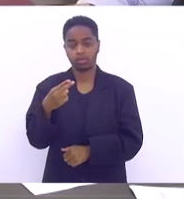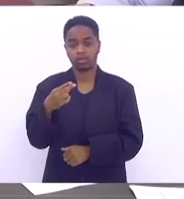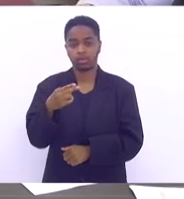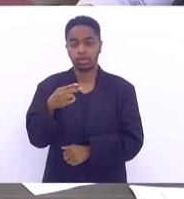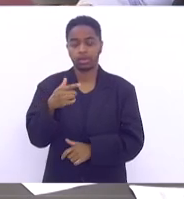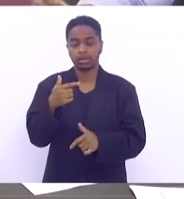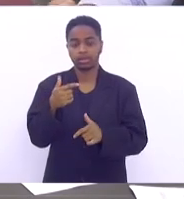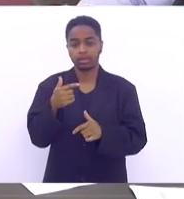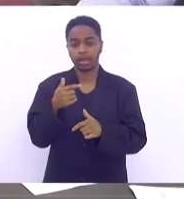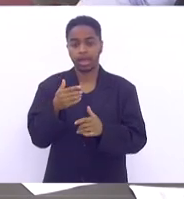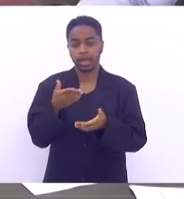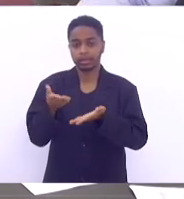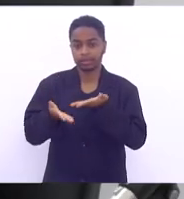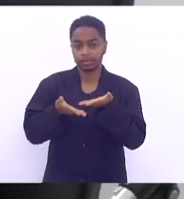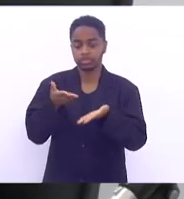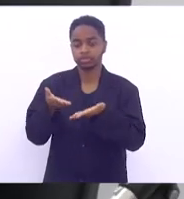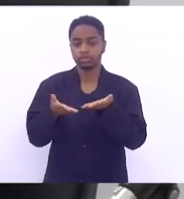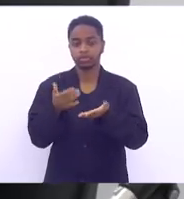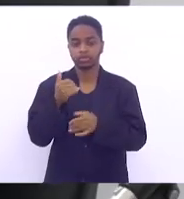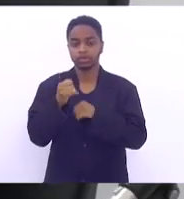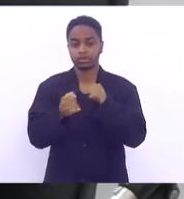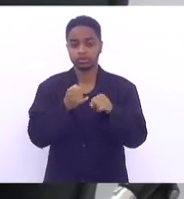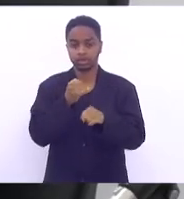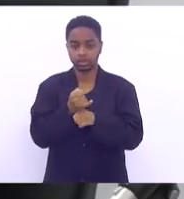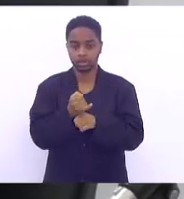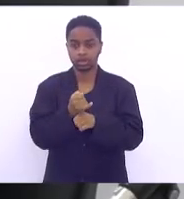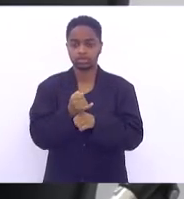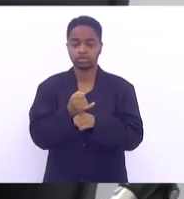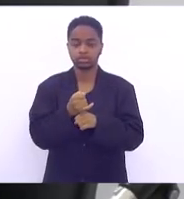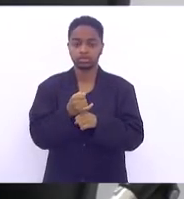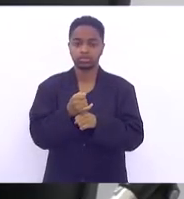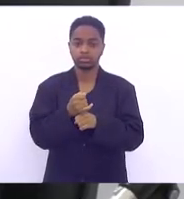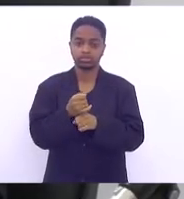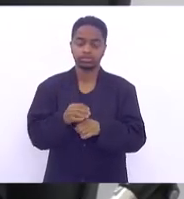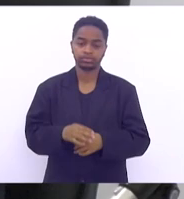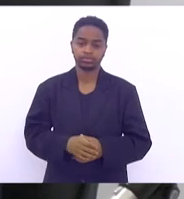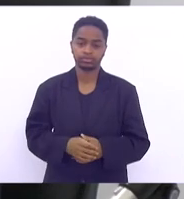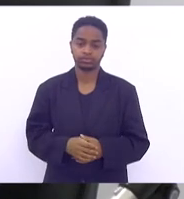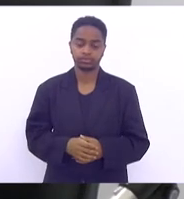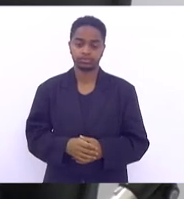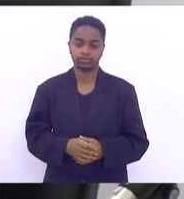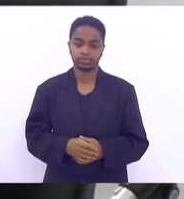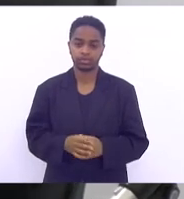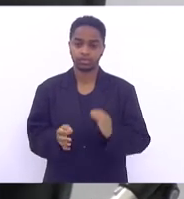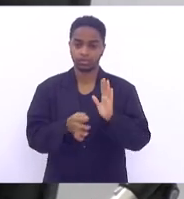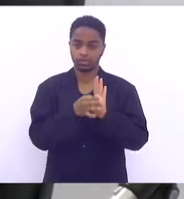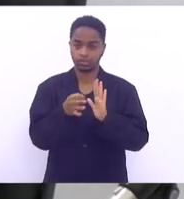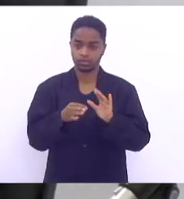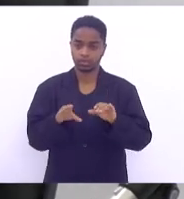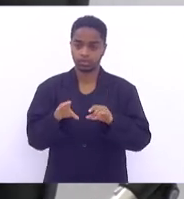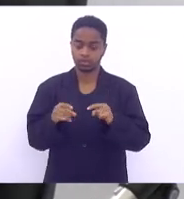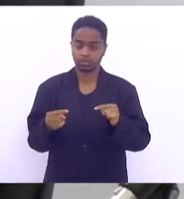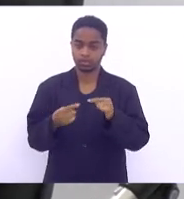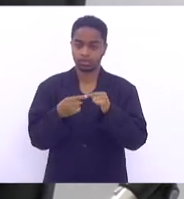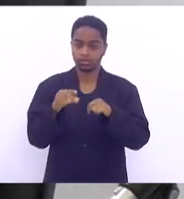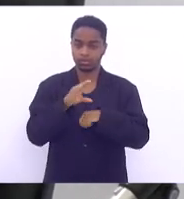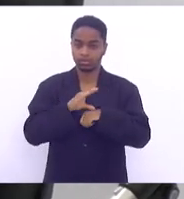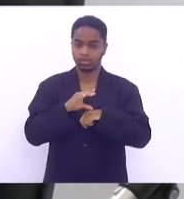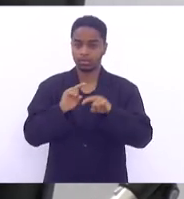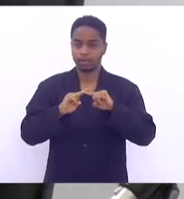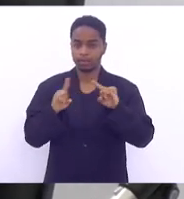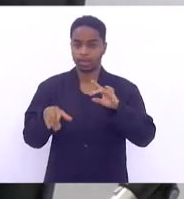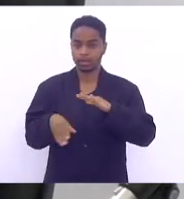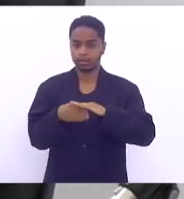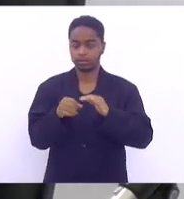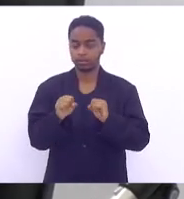via internet, fale conosco na forma que menciona. O parecer é pela constitucionalidade com emendas.